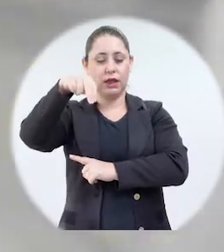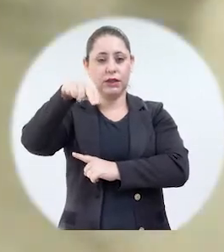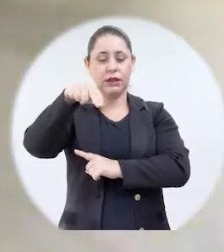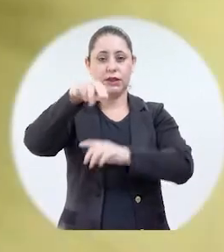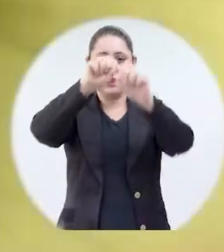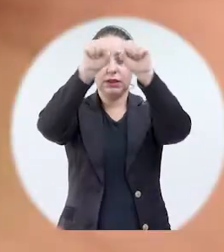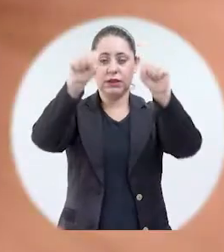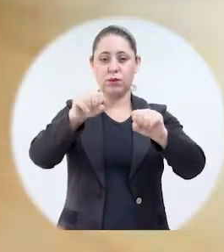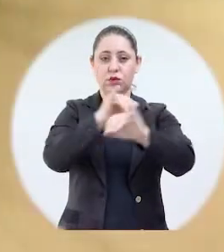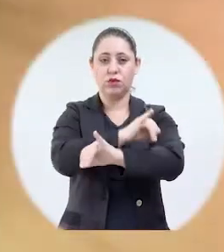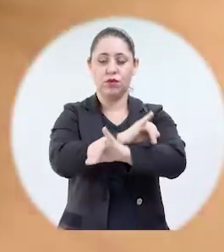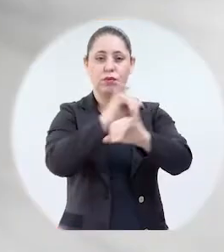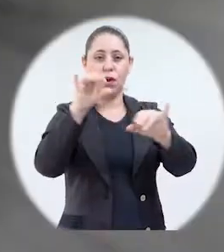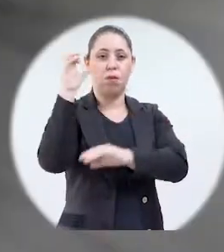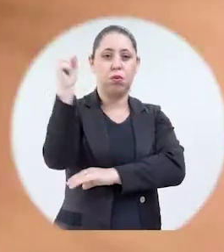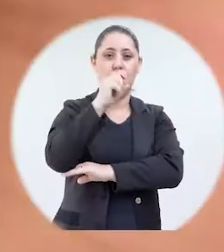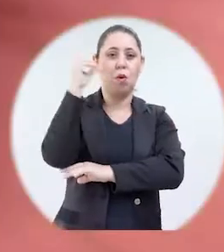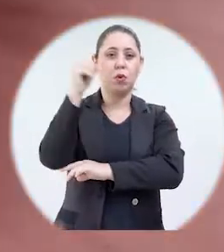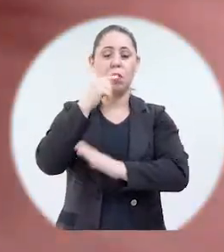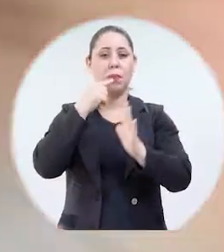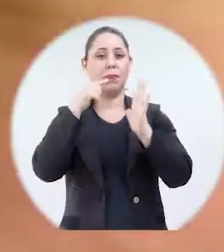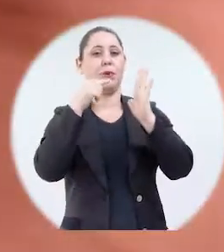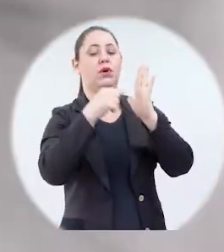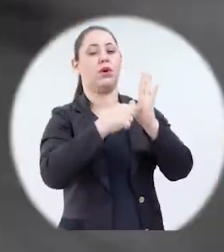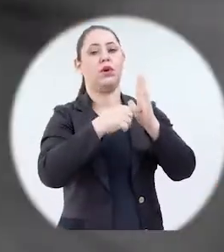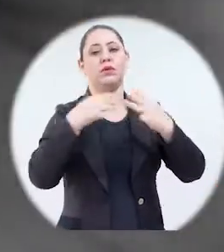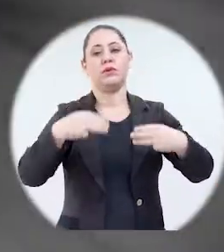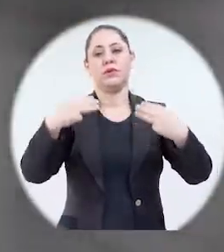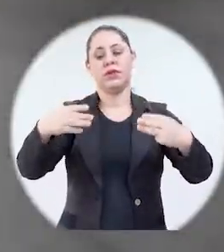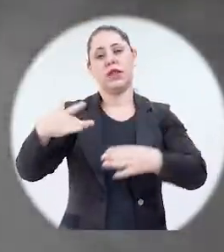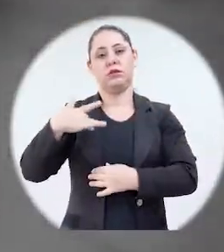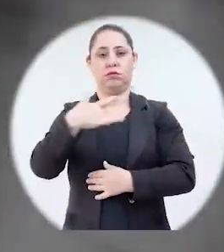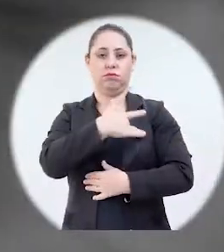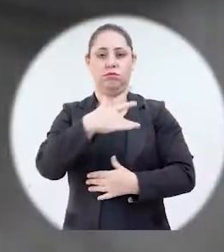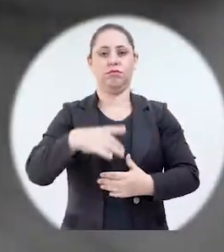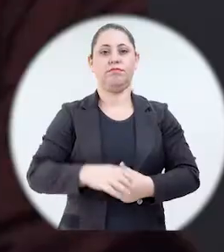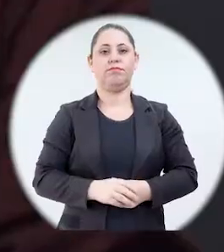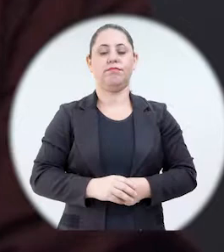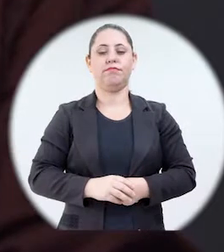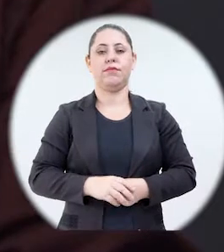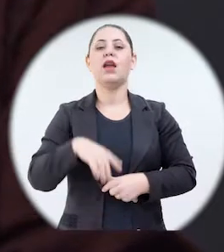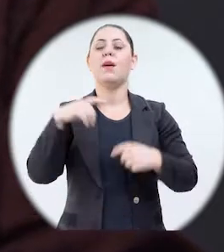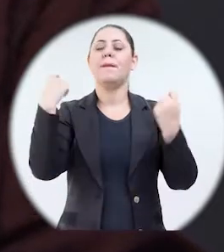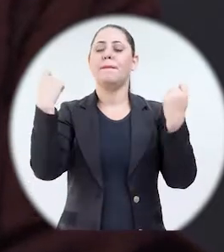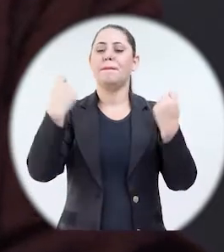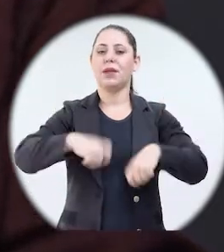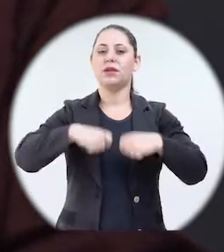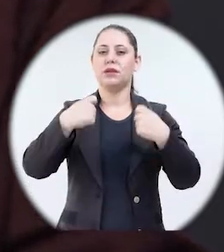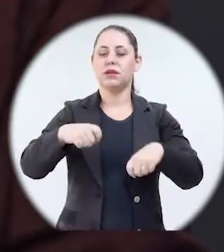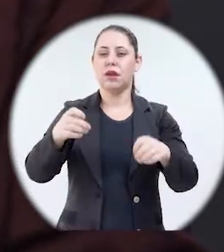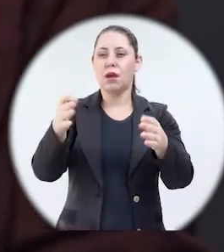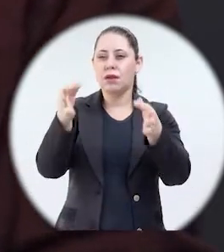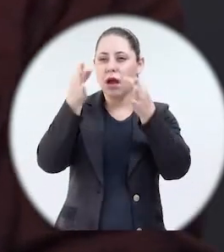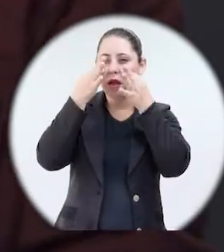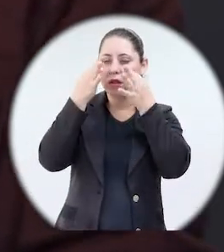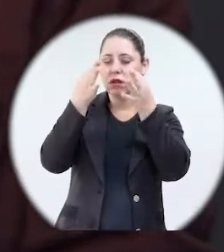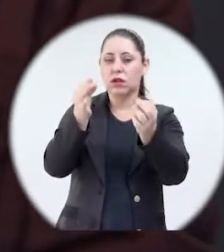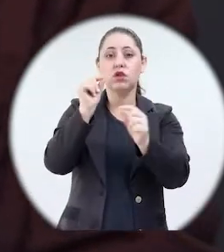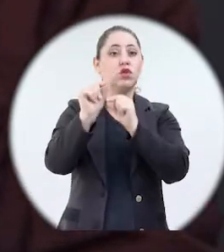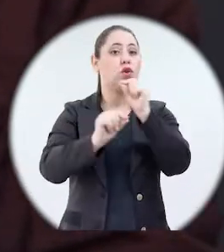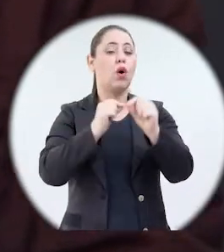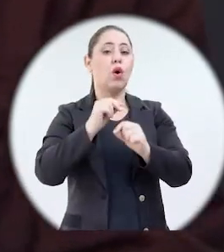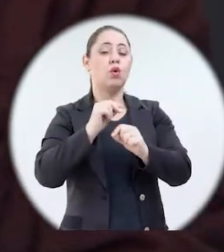Sistema de Informação de Agravos de Notificação do Ministério da Saúde. É preciso atenção aos